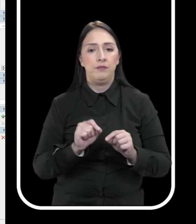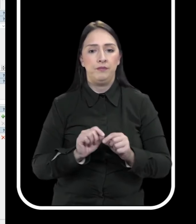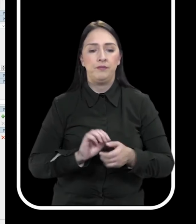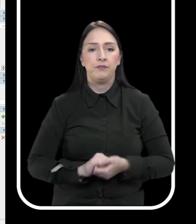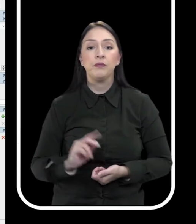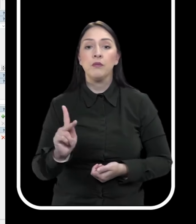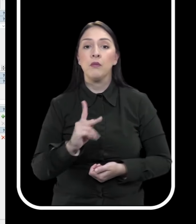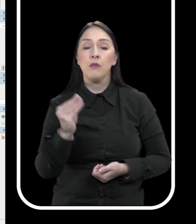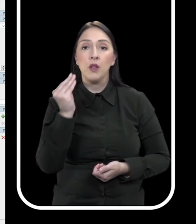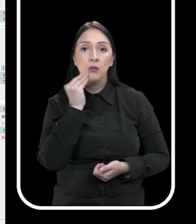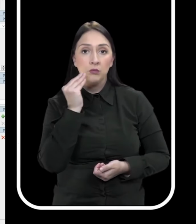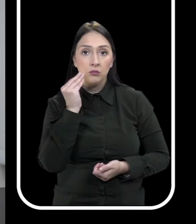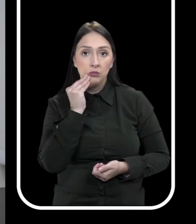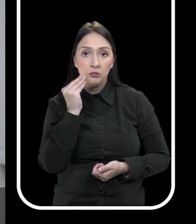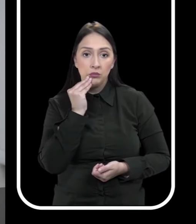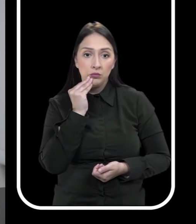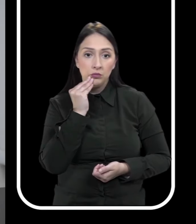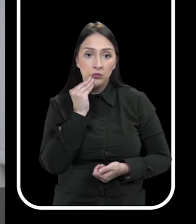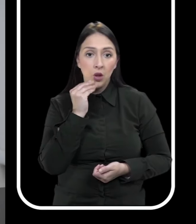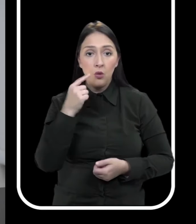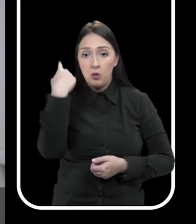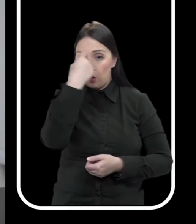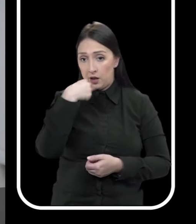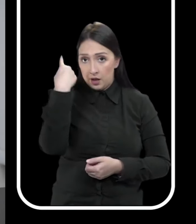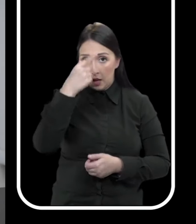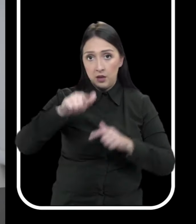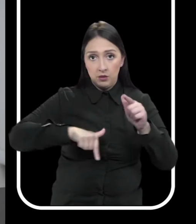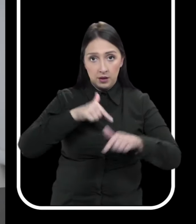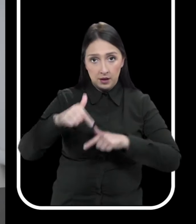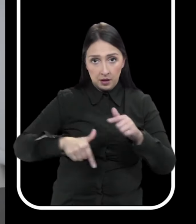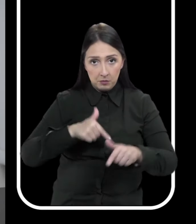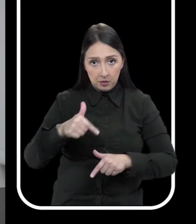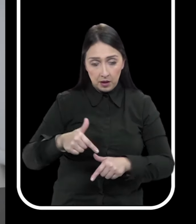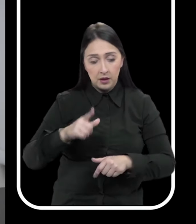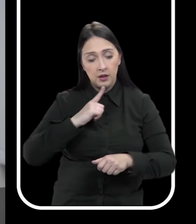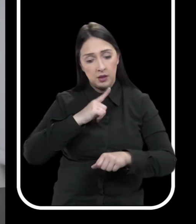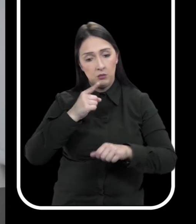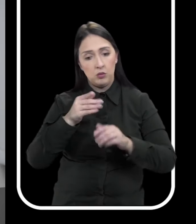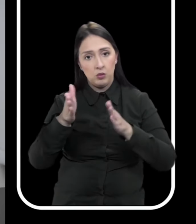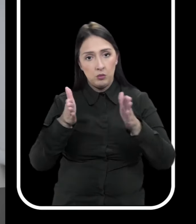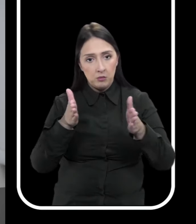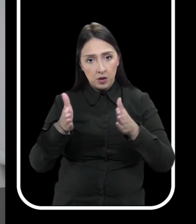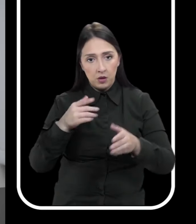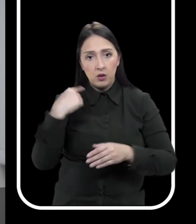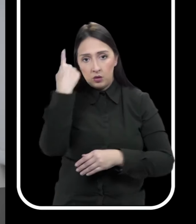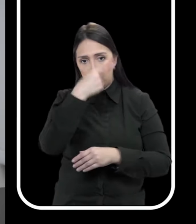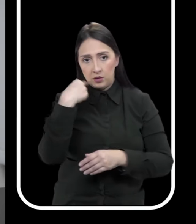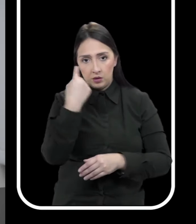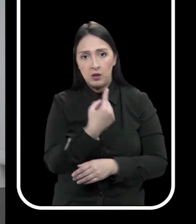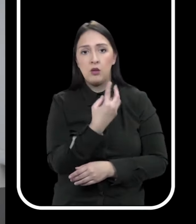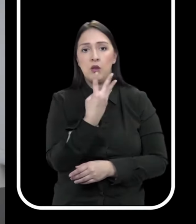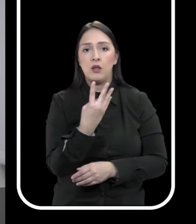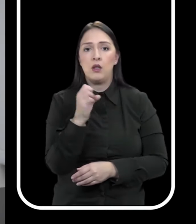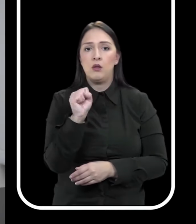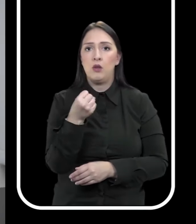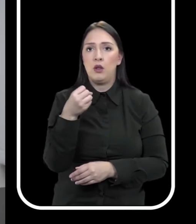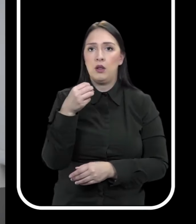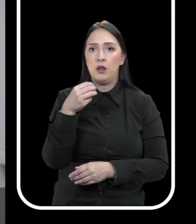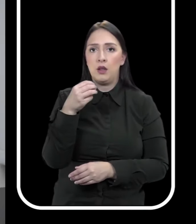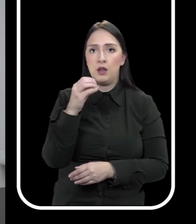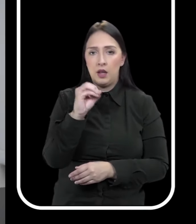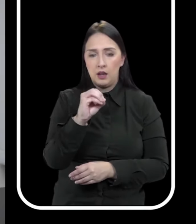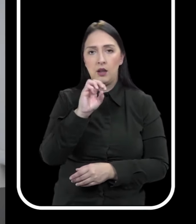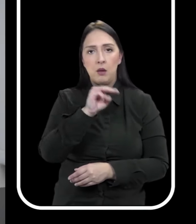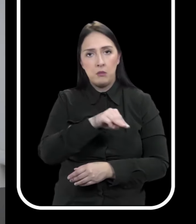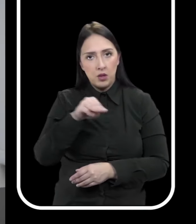que nós fazemos? Nós simulamos um turno de trabalho, então estabelecemos um turno de trabalho, que nesse caso é 480